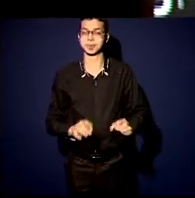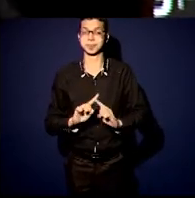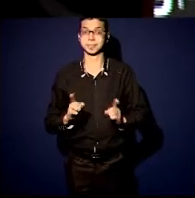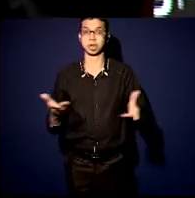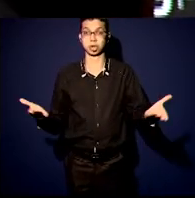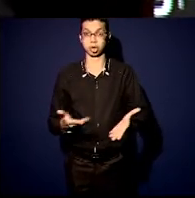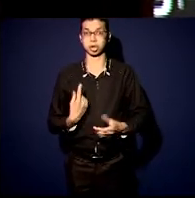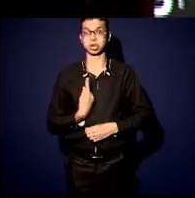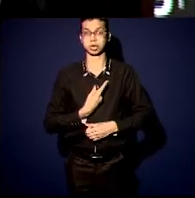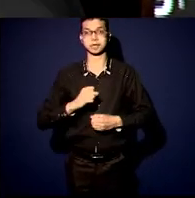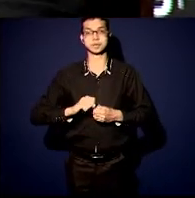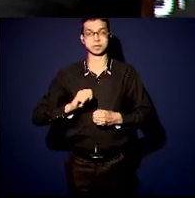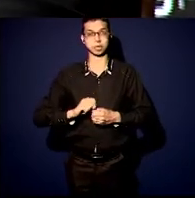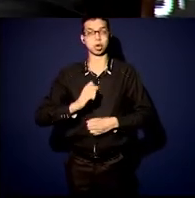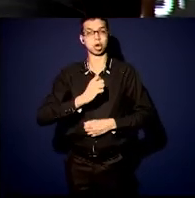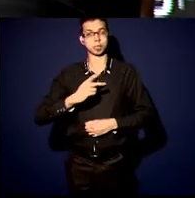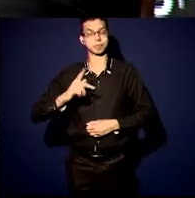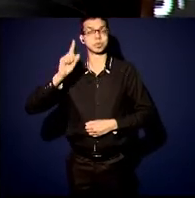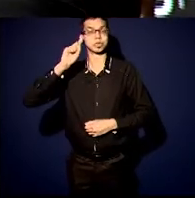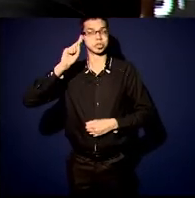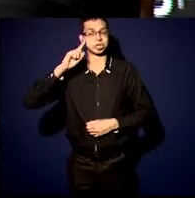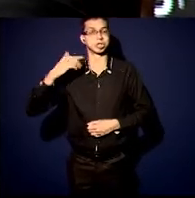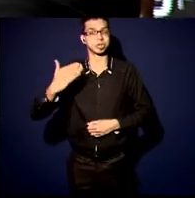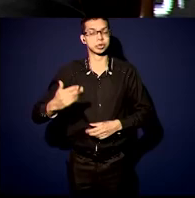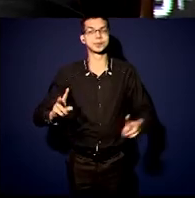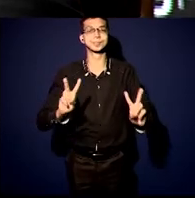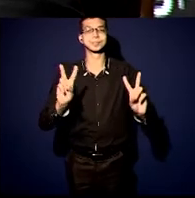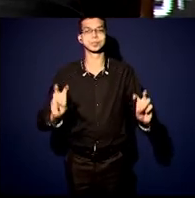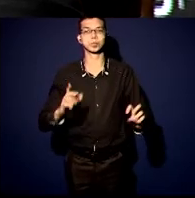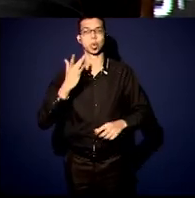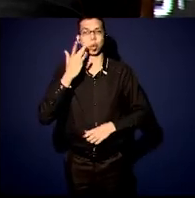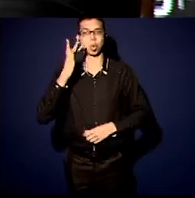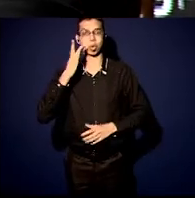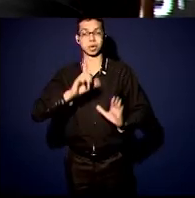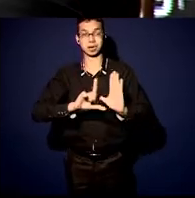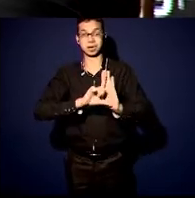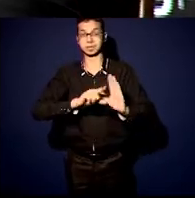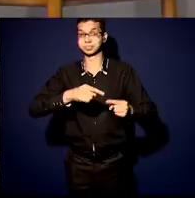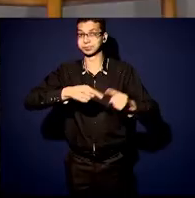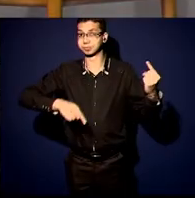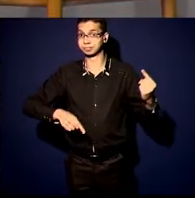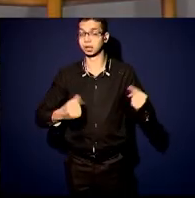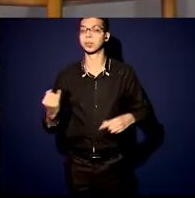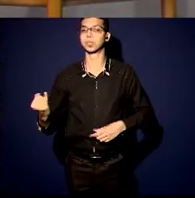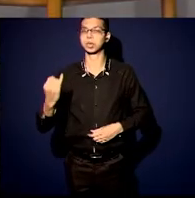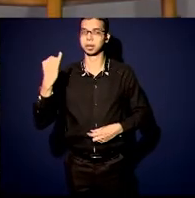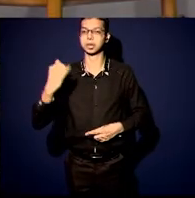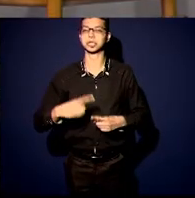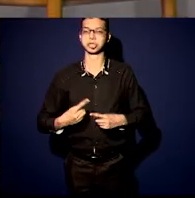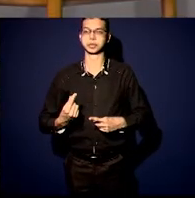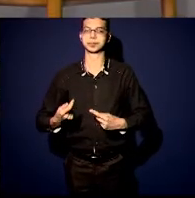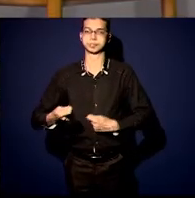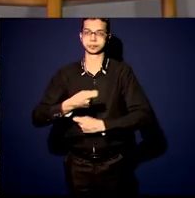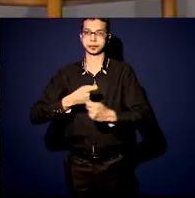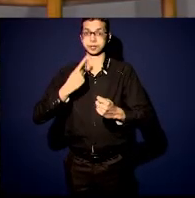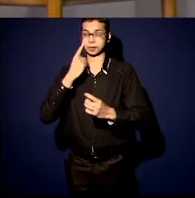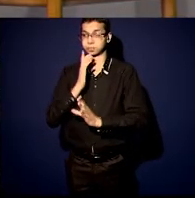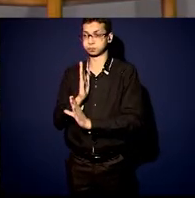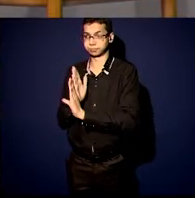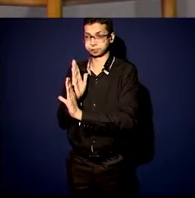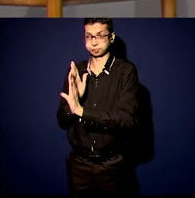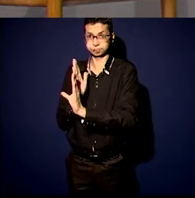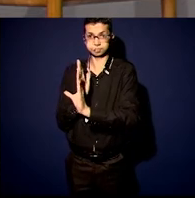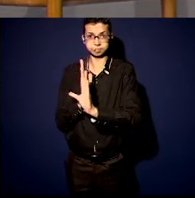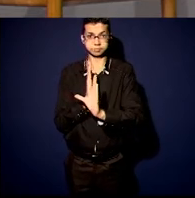operações quase todos os dias sobre lavagem de ouro ilegal isso é importante para o mercado é impossível